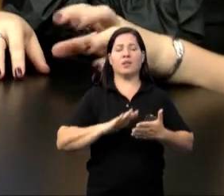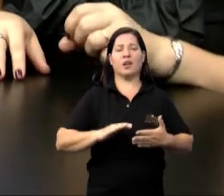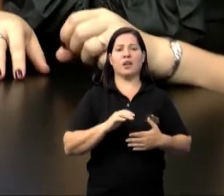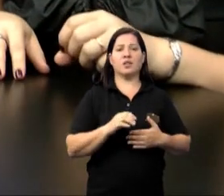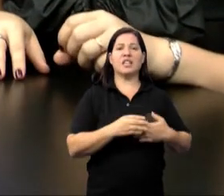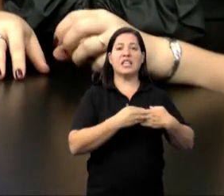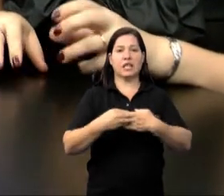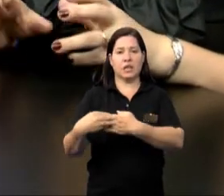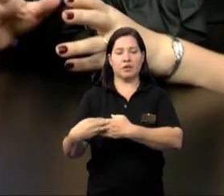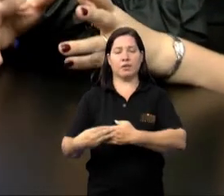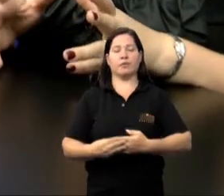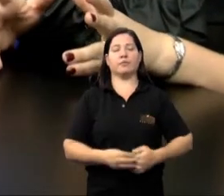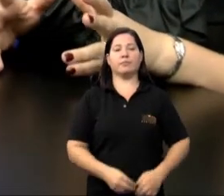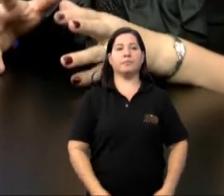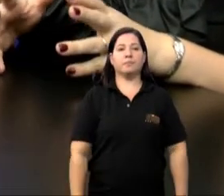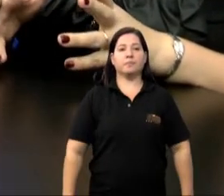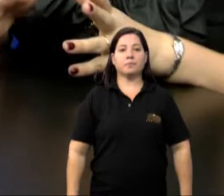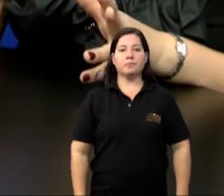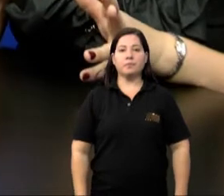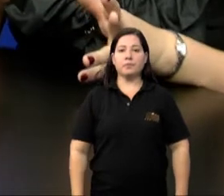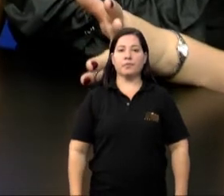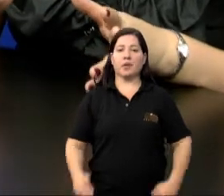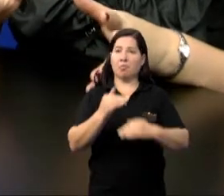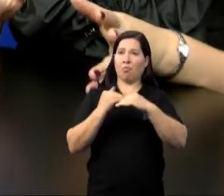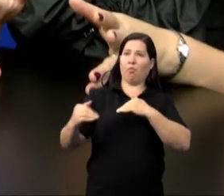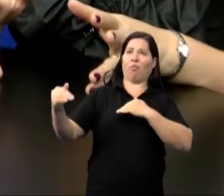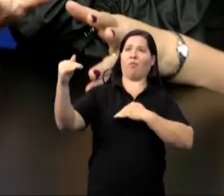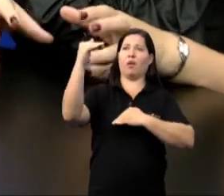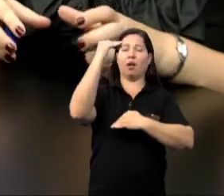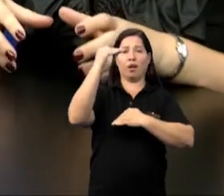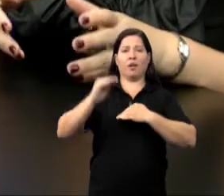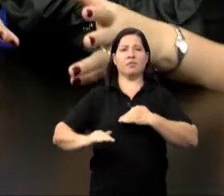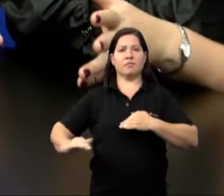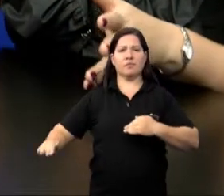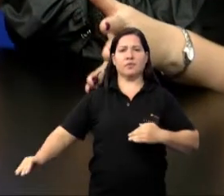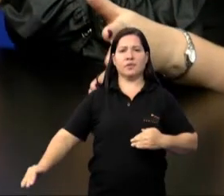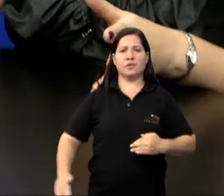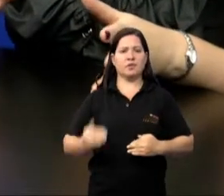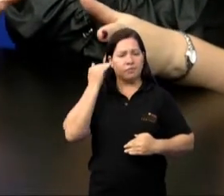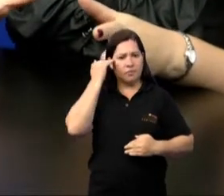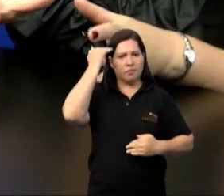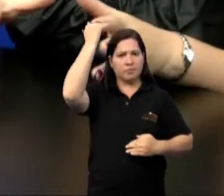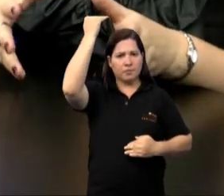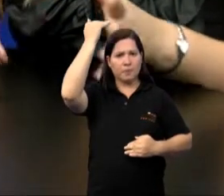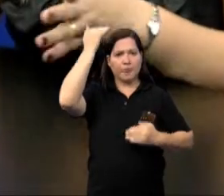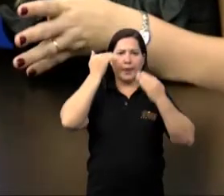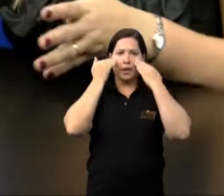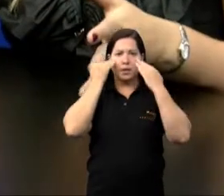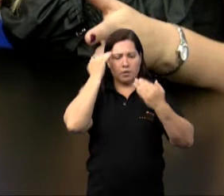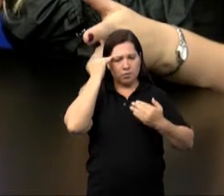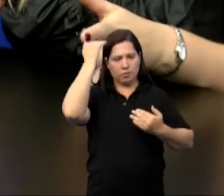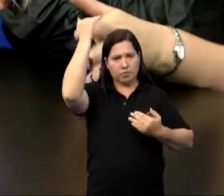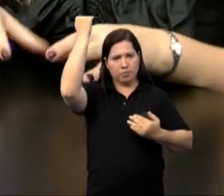que eleva as crianças ao maior nível de desenvolvimento psíquico em um determinado período, né, do seu